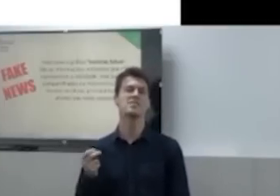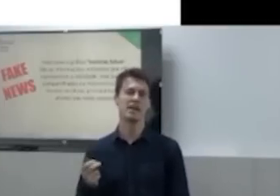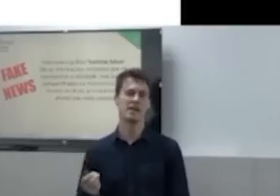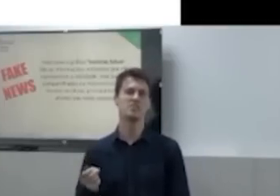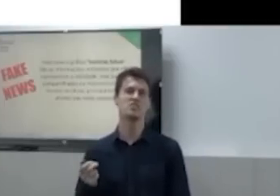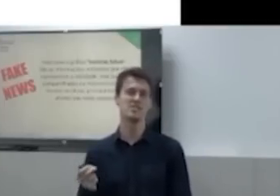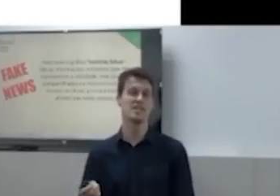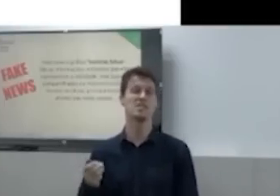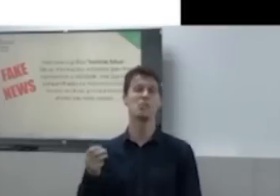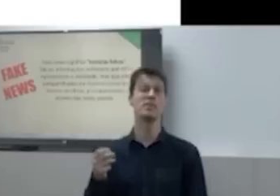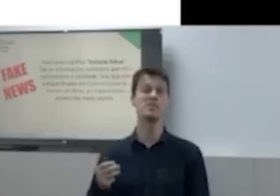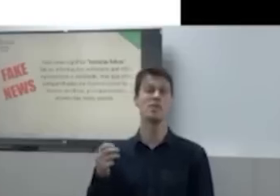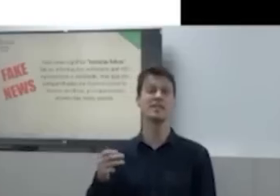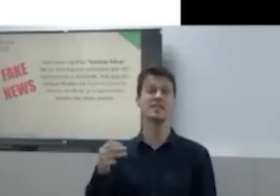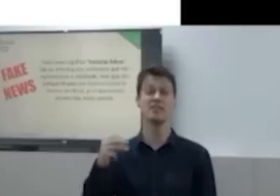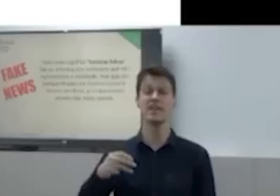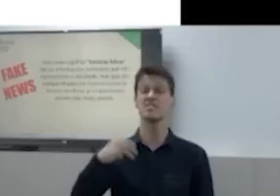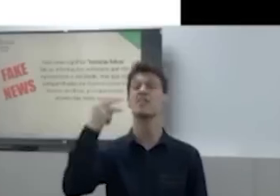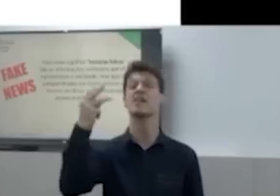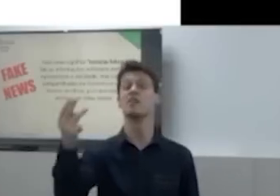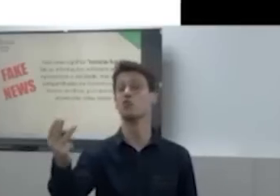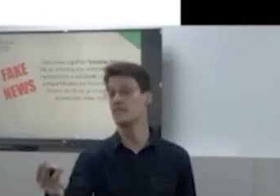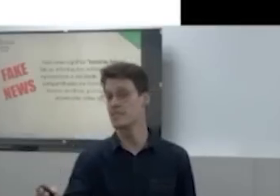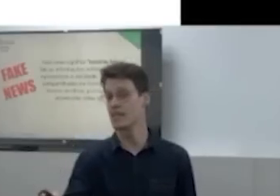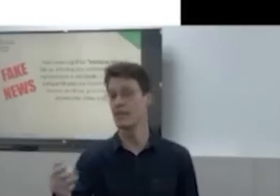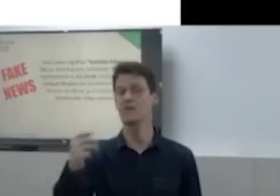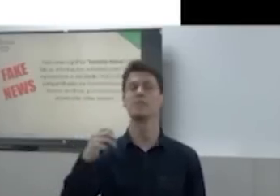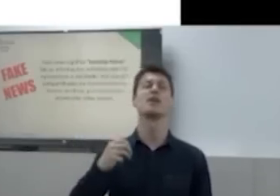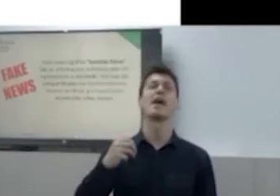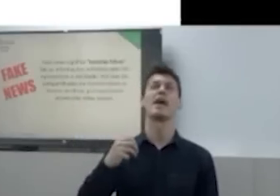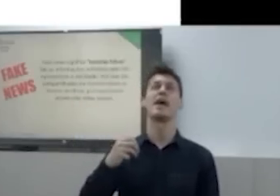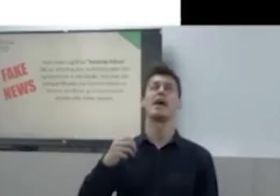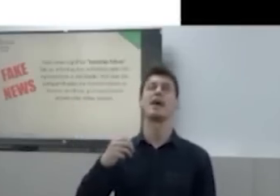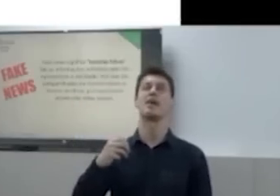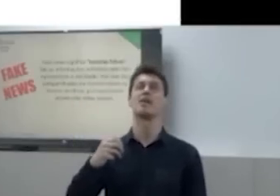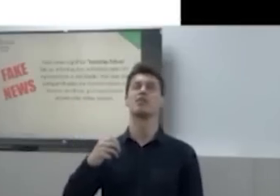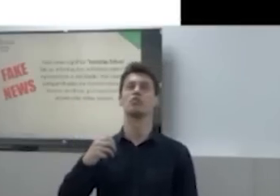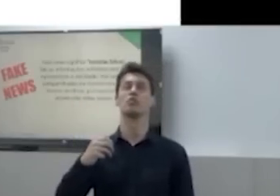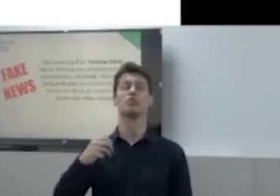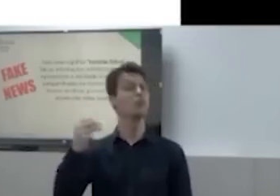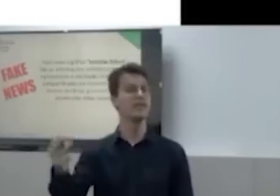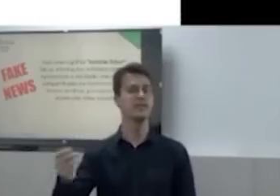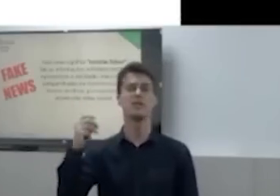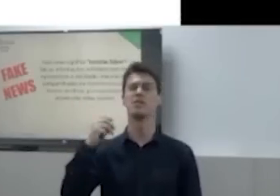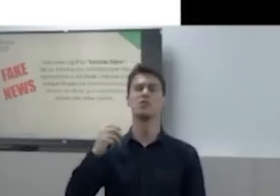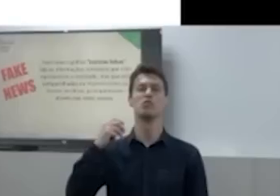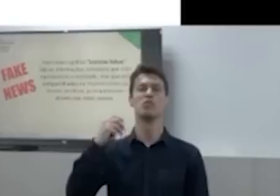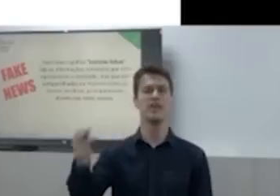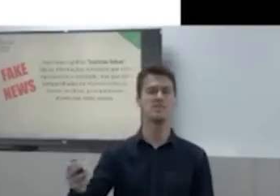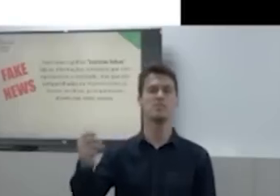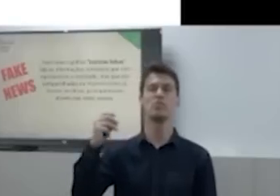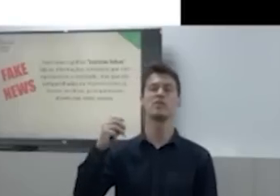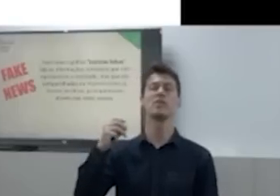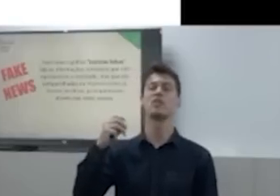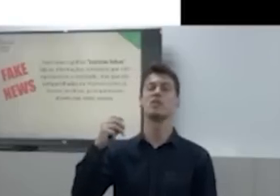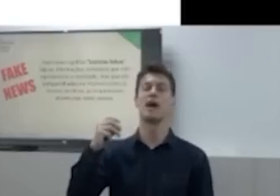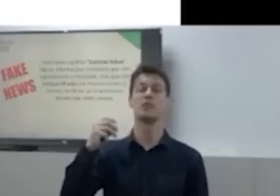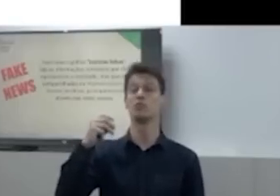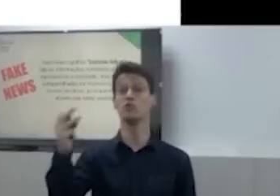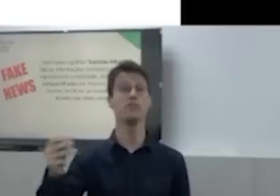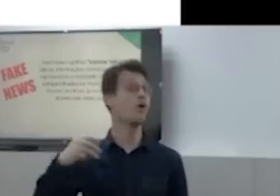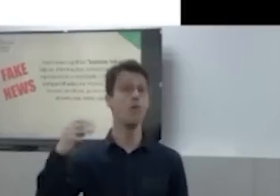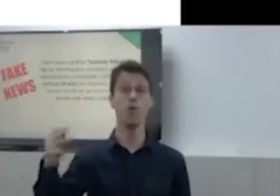principalmente nas redes sociais. Então, principalmente através do Instagram, do Twitter, do